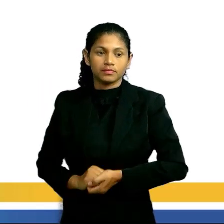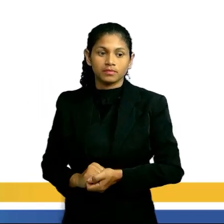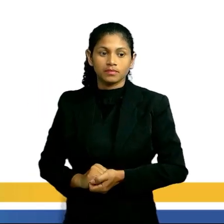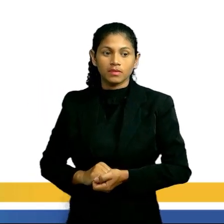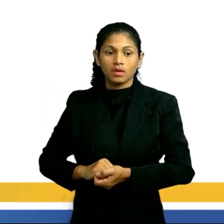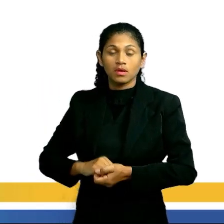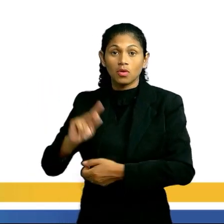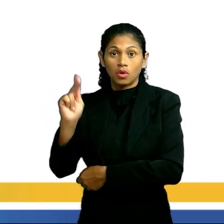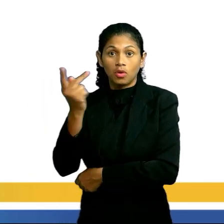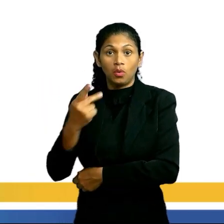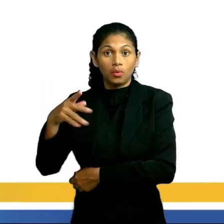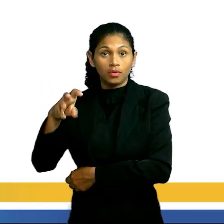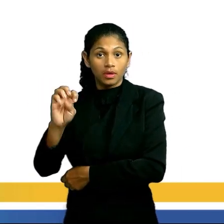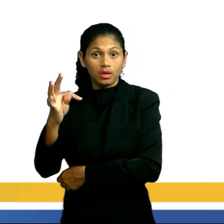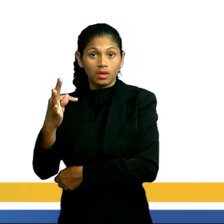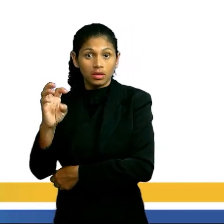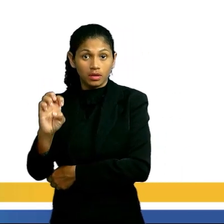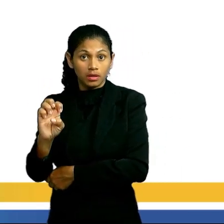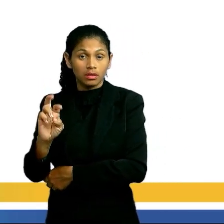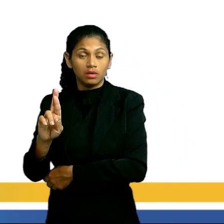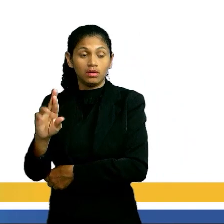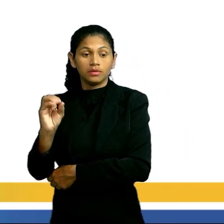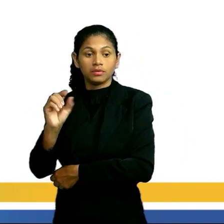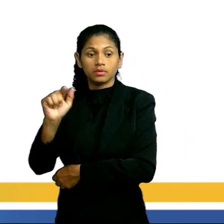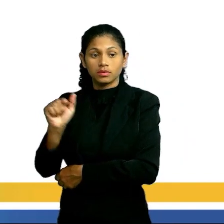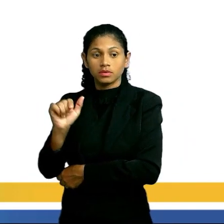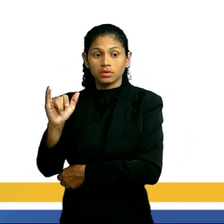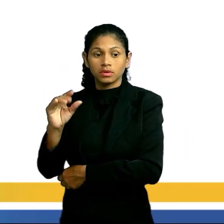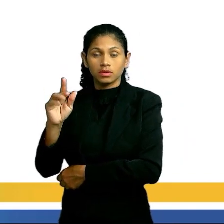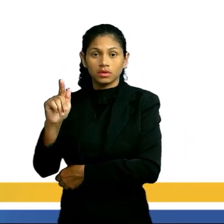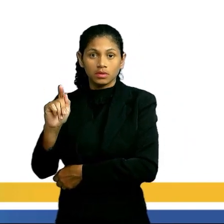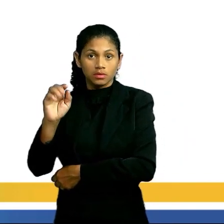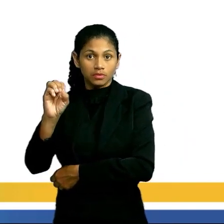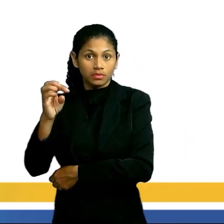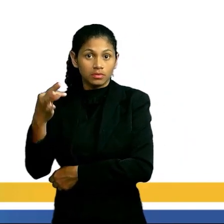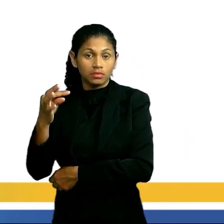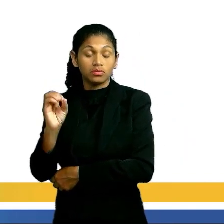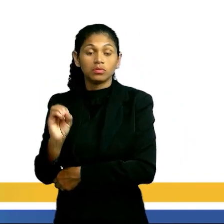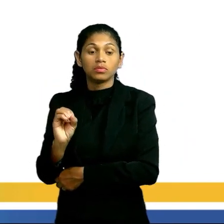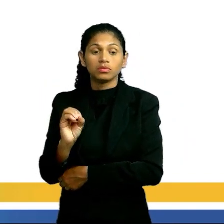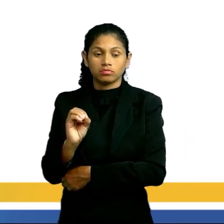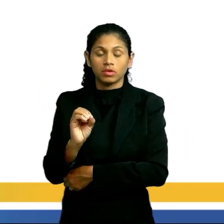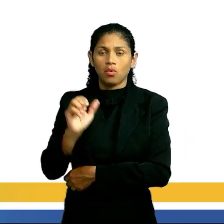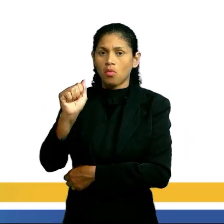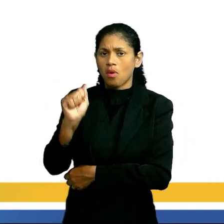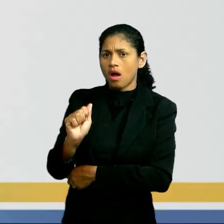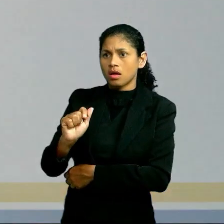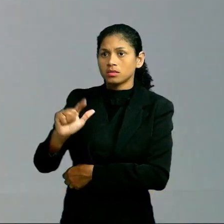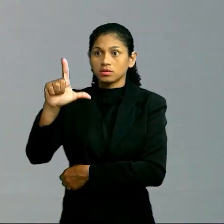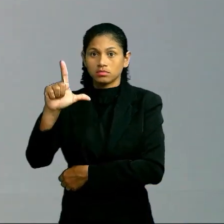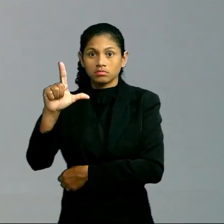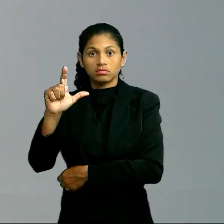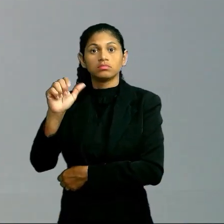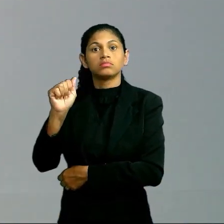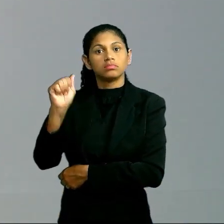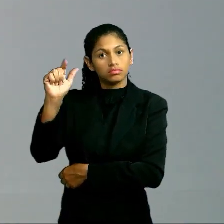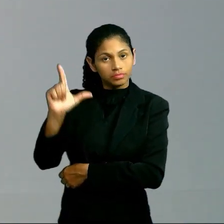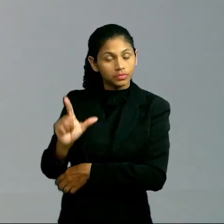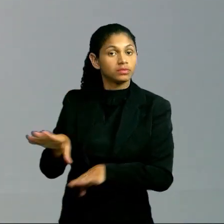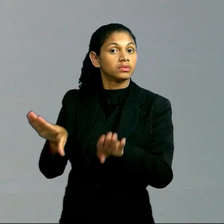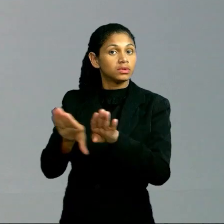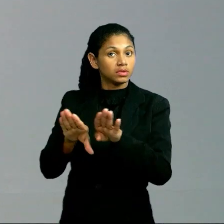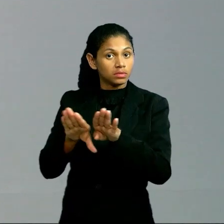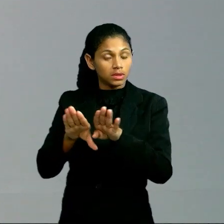genes com características ou com formas diferentes, tipo o azão, azinho. Tudo bem?